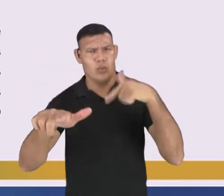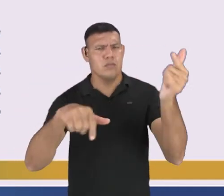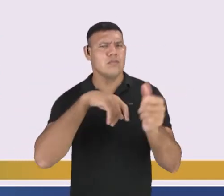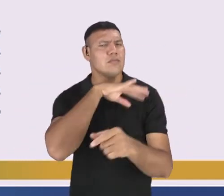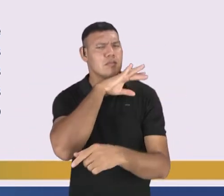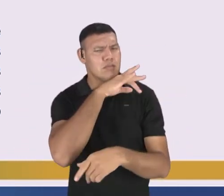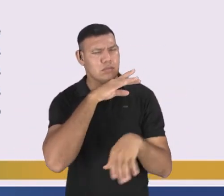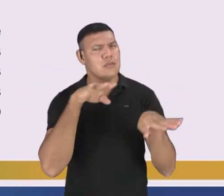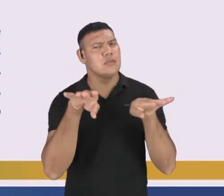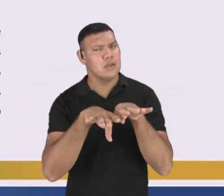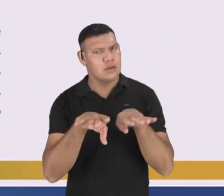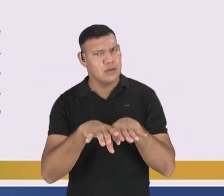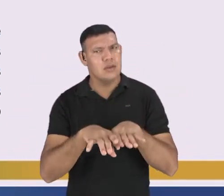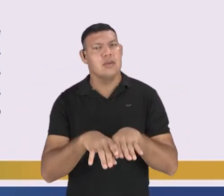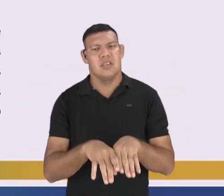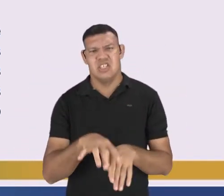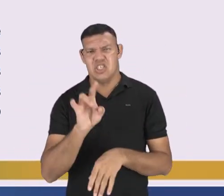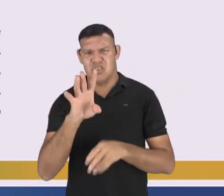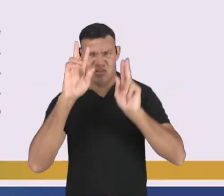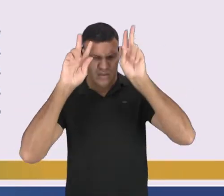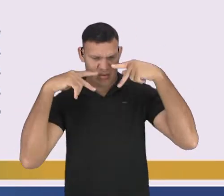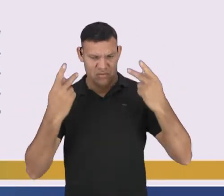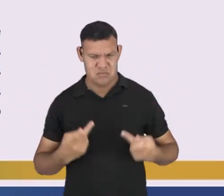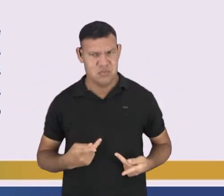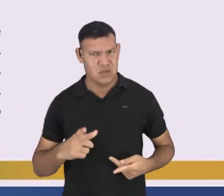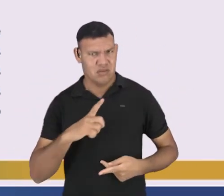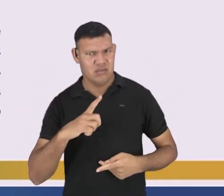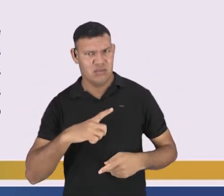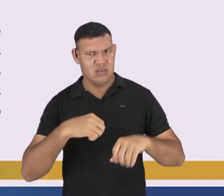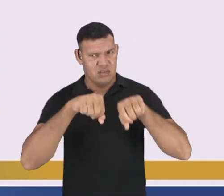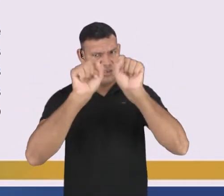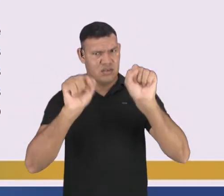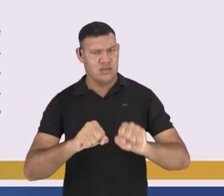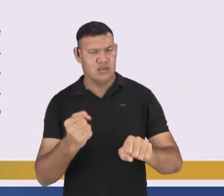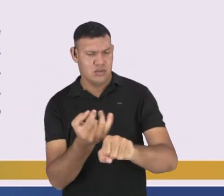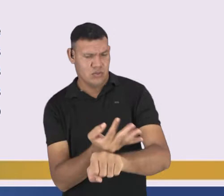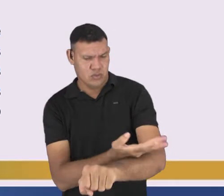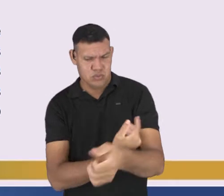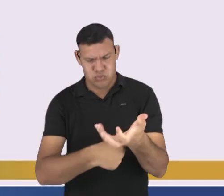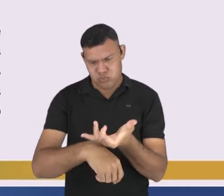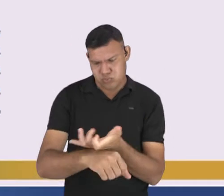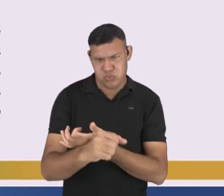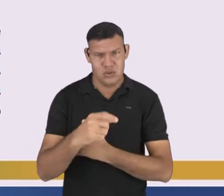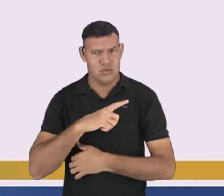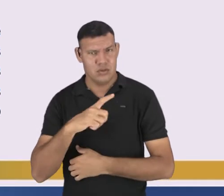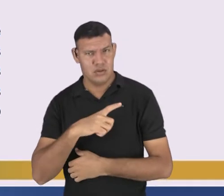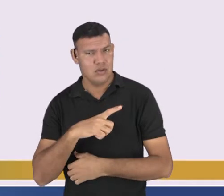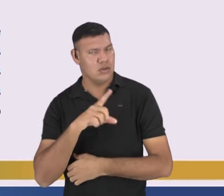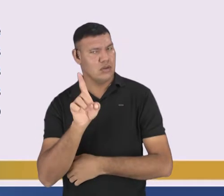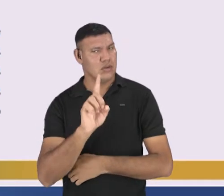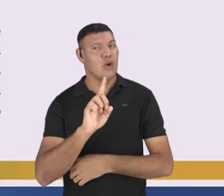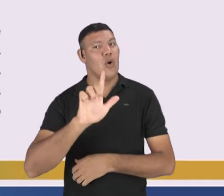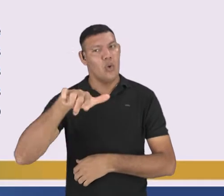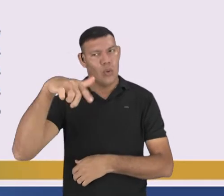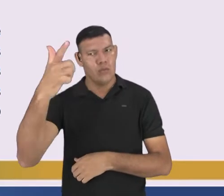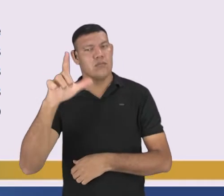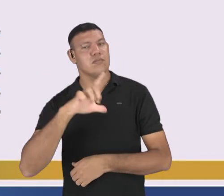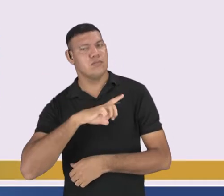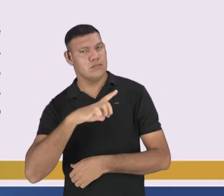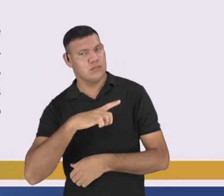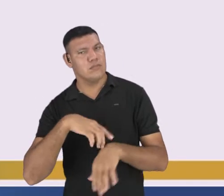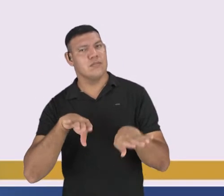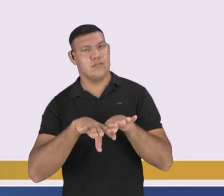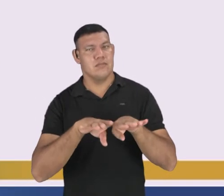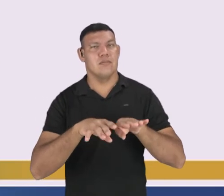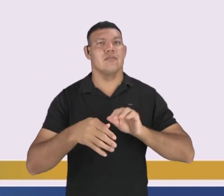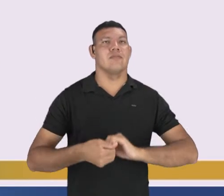não são só os seres humanos que possuem esse sistema sensorial, né? Existem diversos outros animais, principalmente mamíferos, que possuem esse